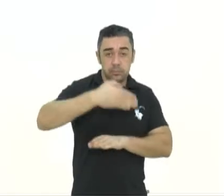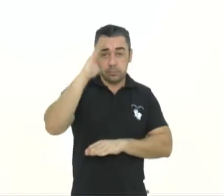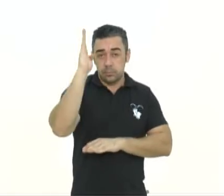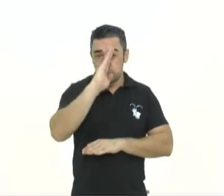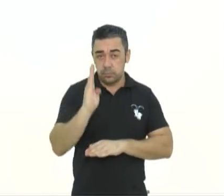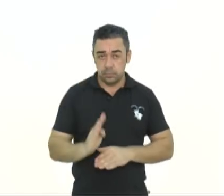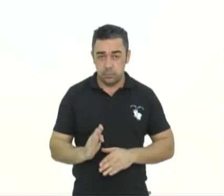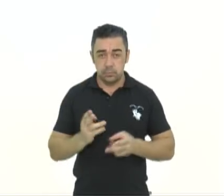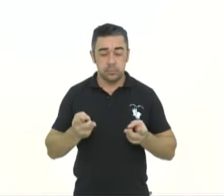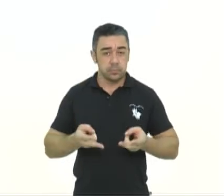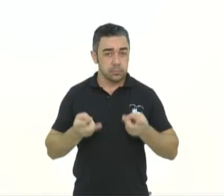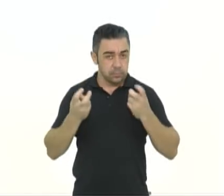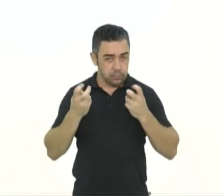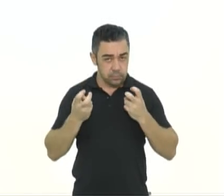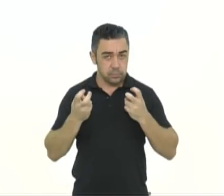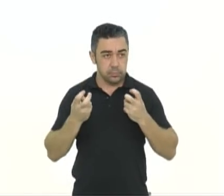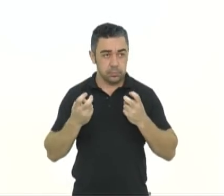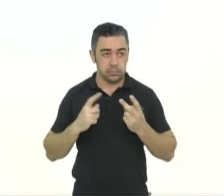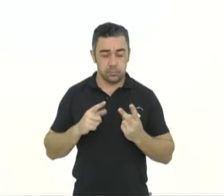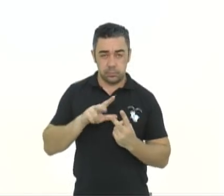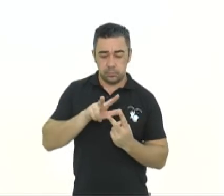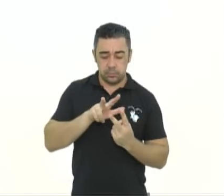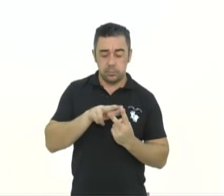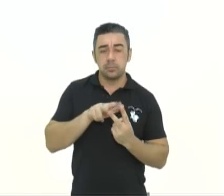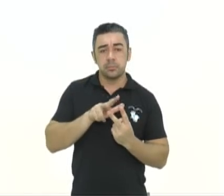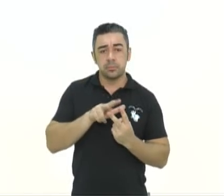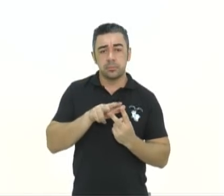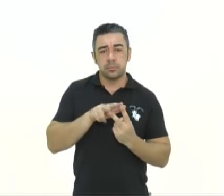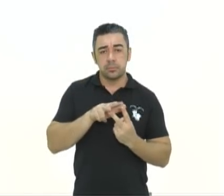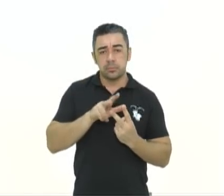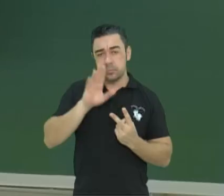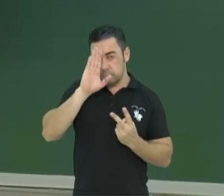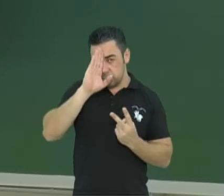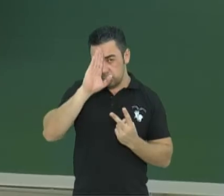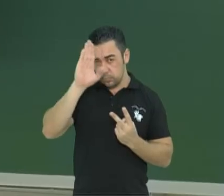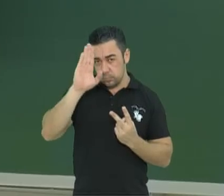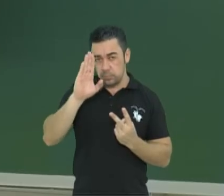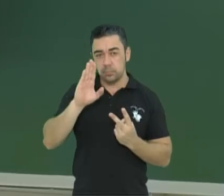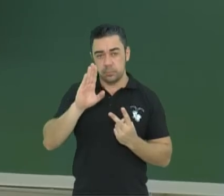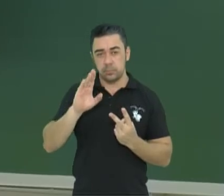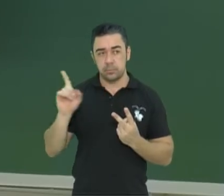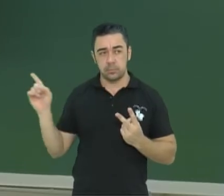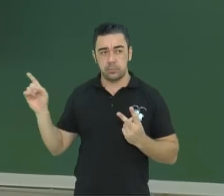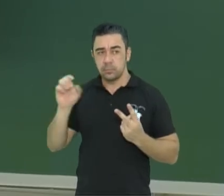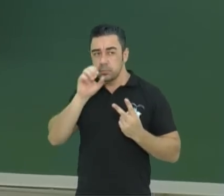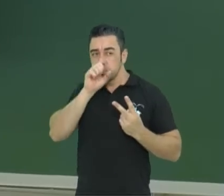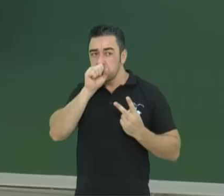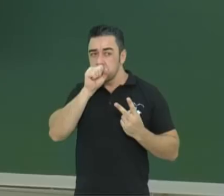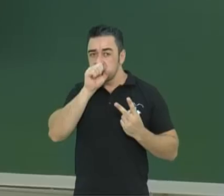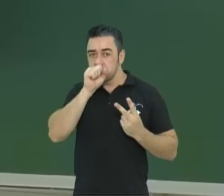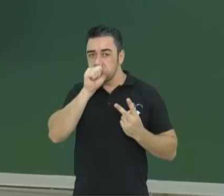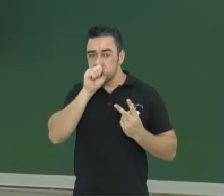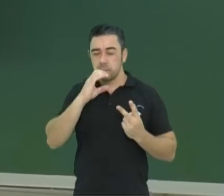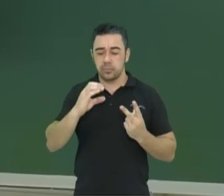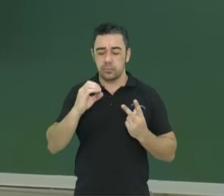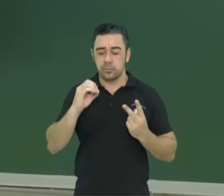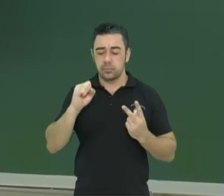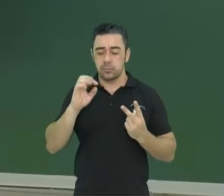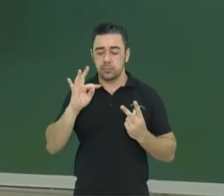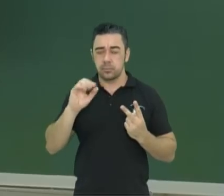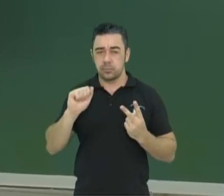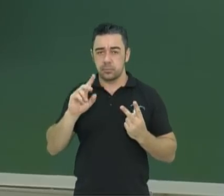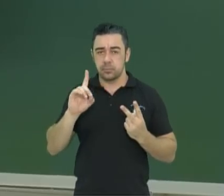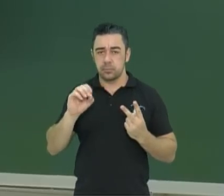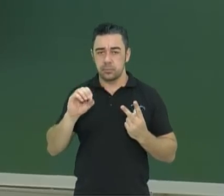percebe que há duas regiões, né, que vai se destacar, então aí em laranja, essa corzinha laranja a Costa do Marfim, a cor